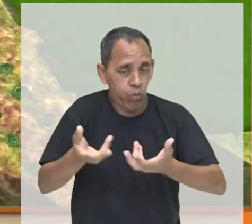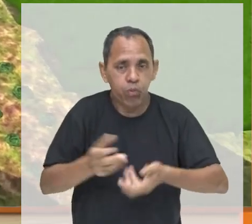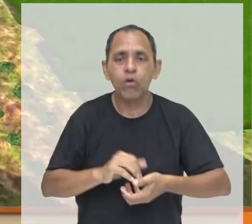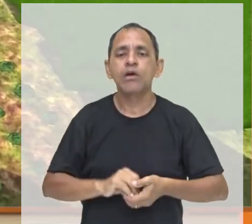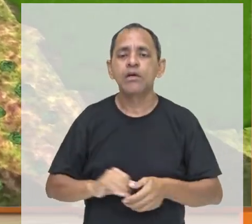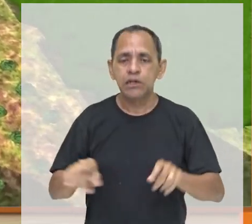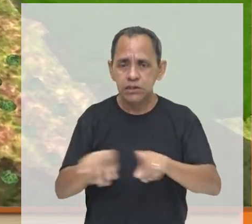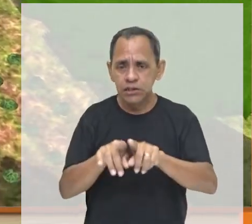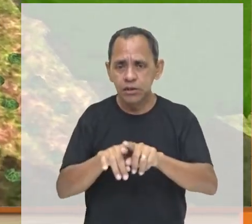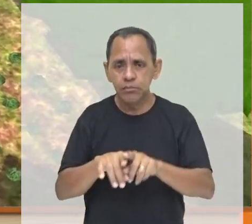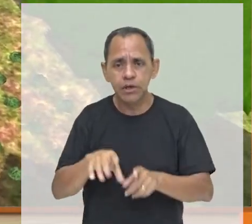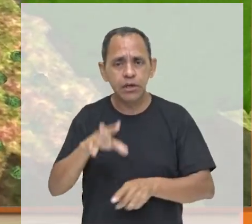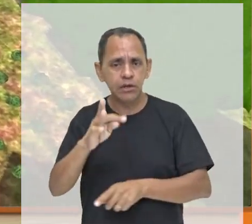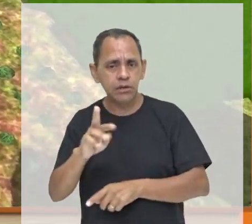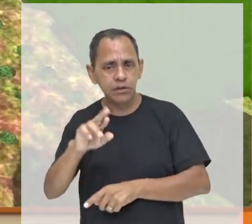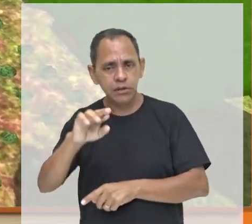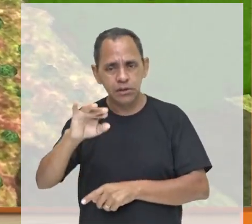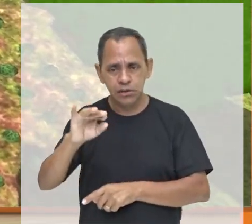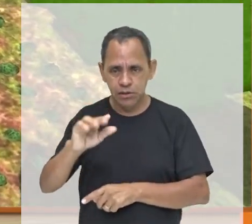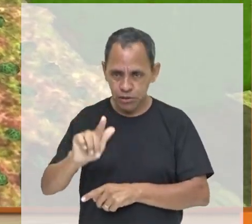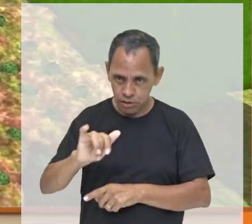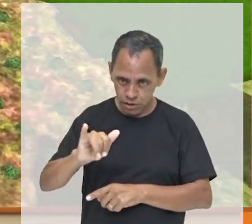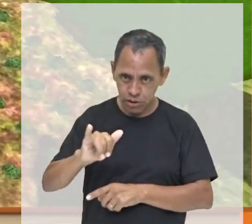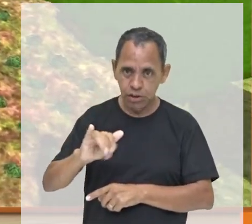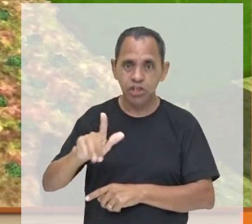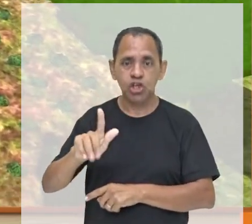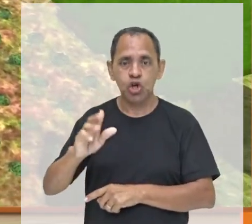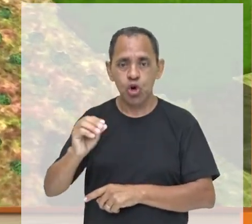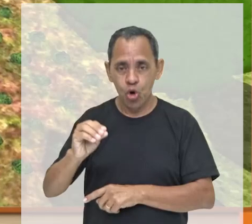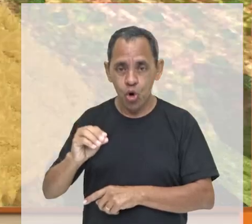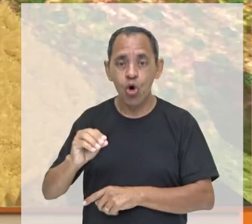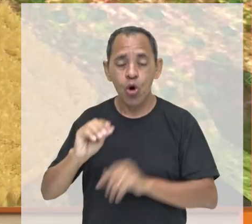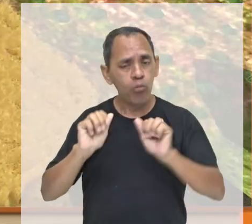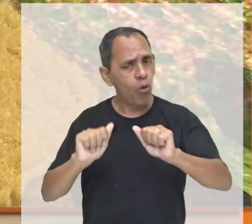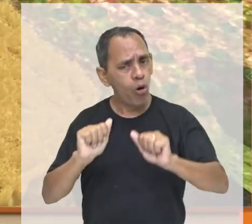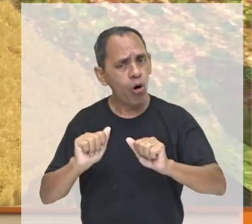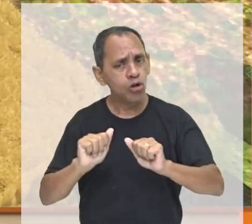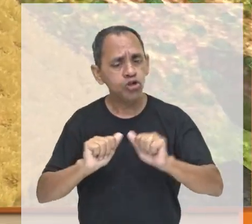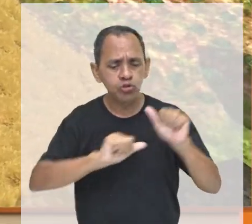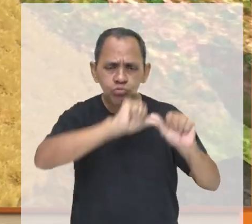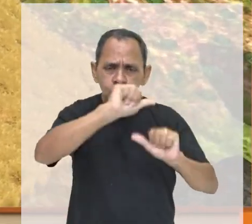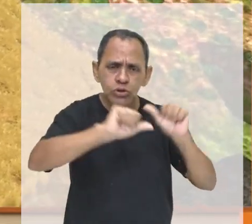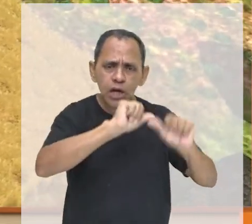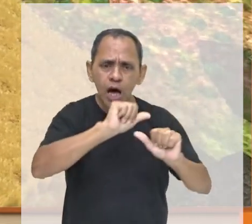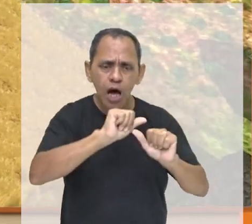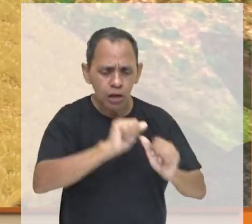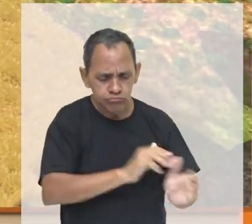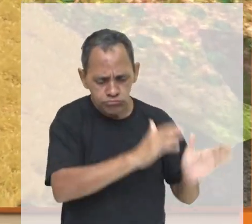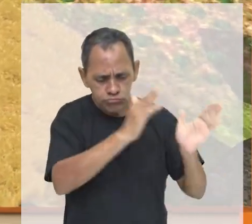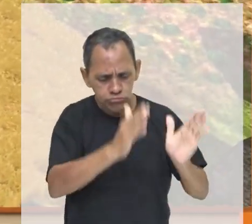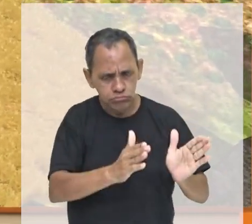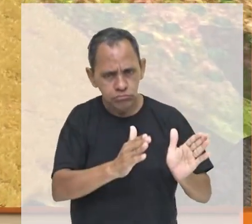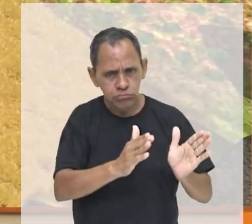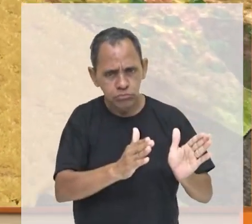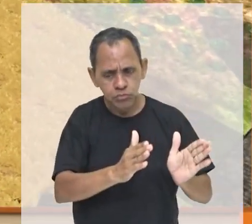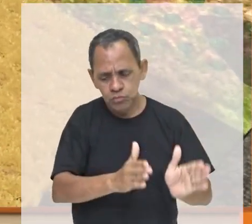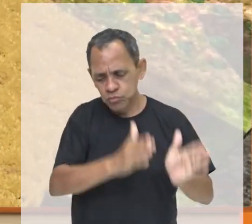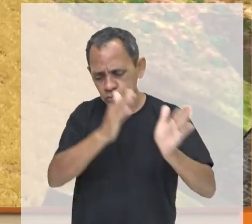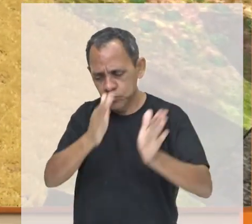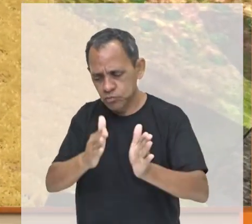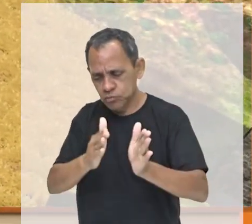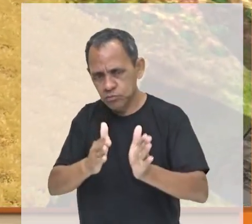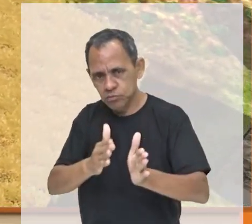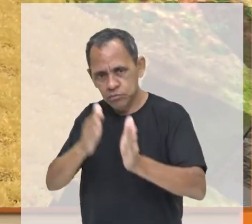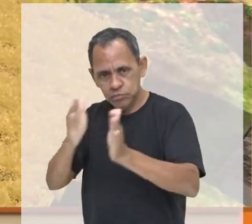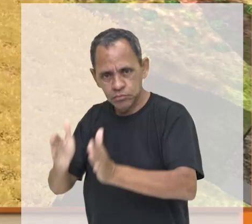trigo, né? Ou a gente pode mudar no outro período, já vai ali para a hortaliça, onde estava sendo feita a prática